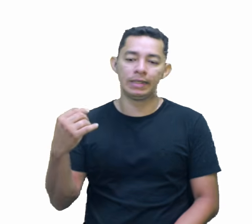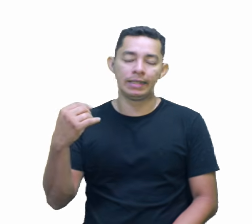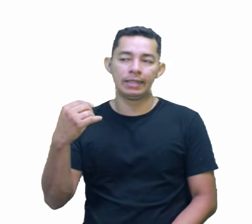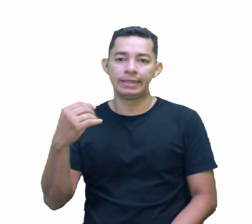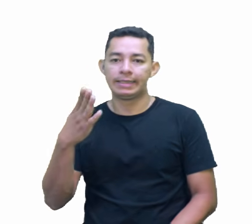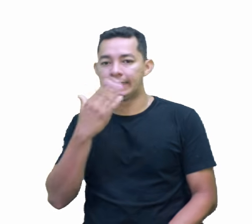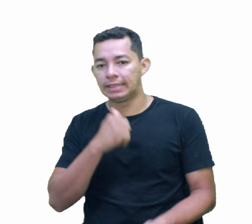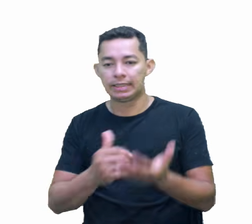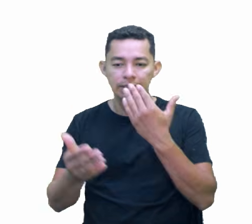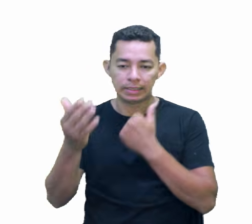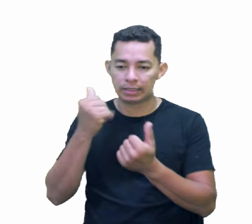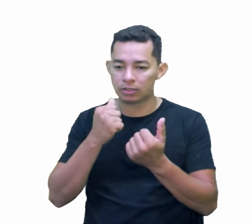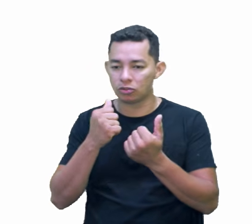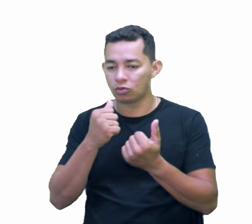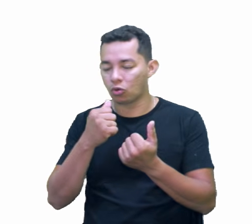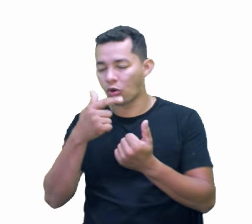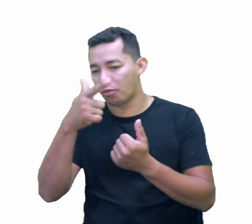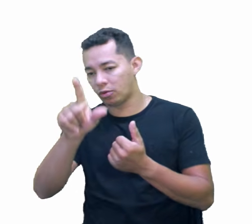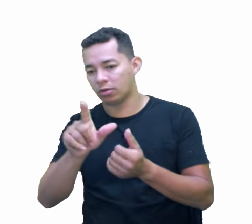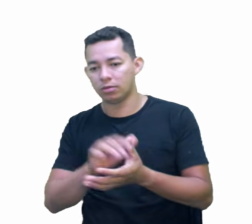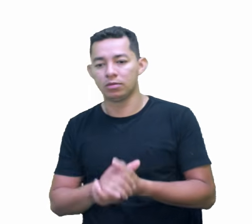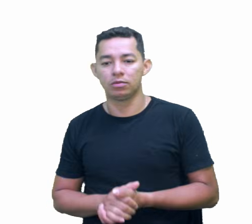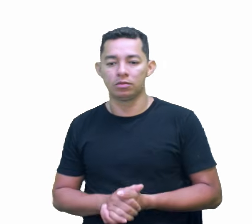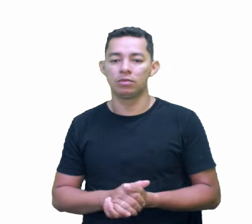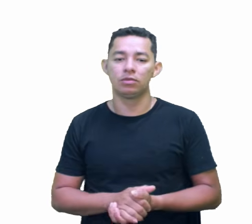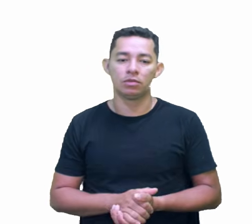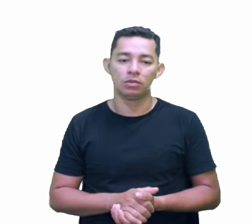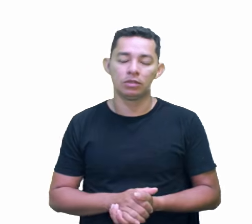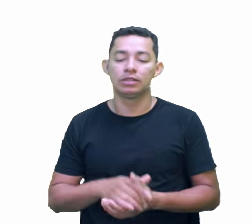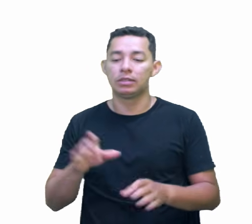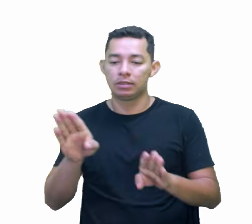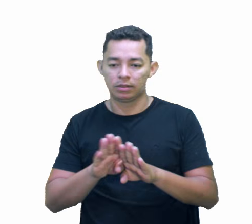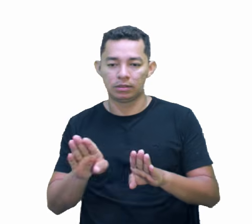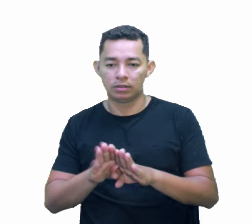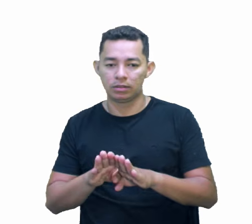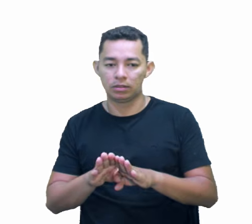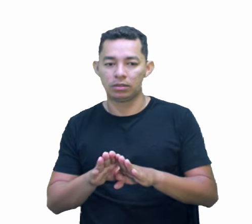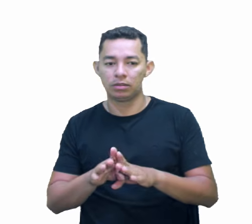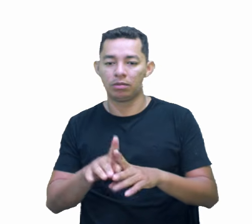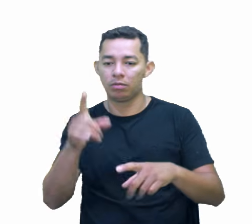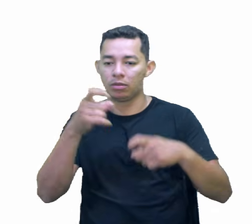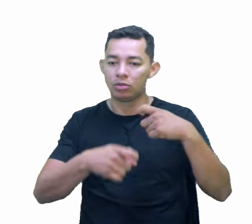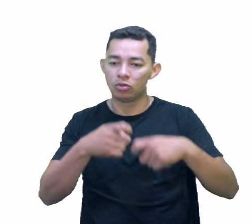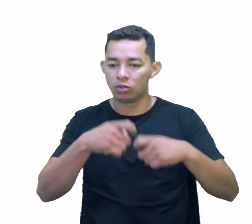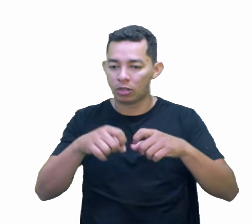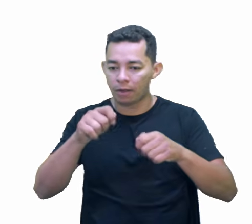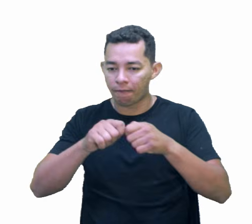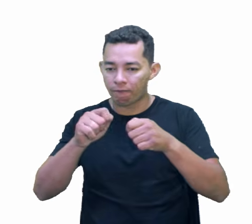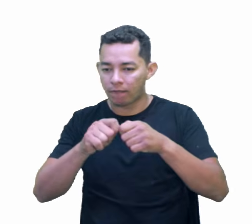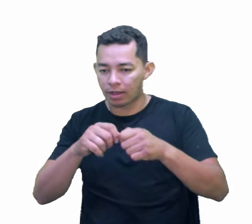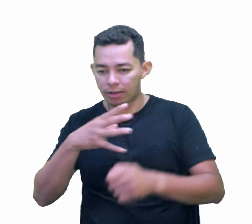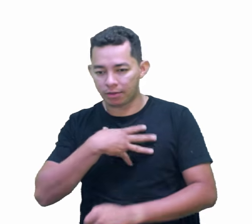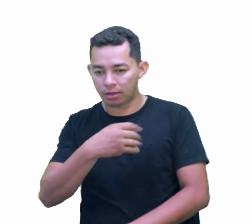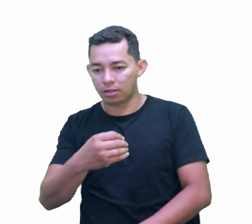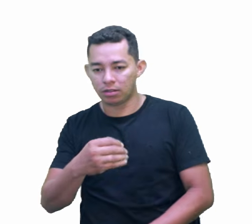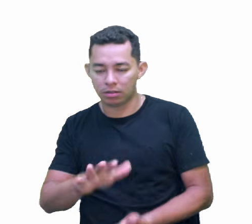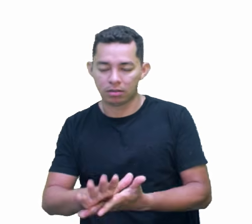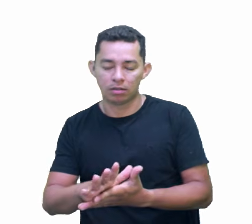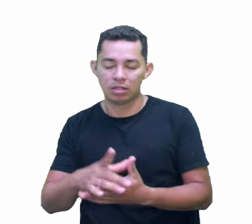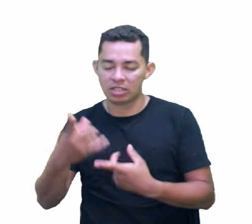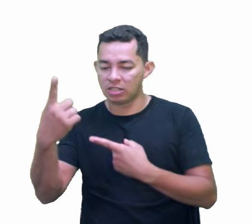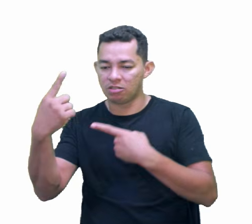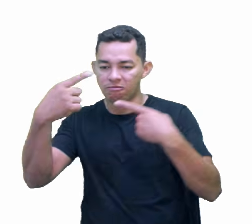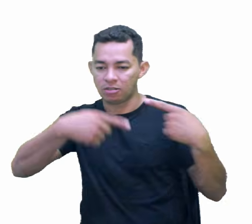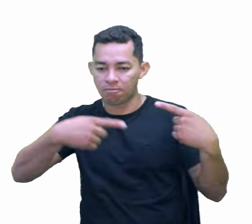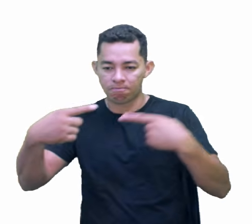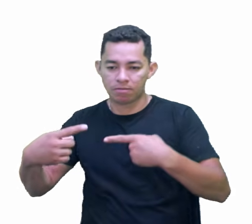se alimenta do outro, tem a questão da reprodução, a disputa pela questão da fêmea, enfim.